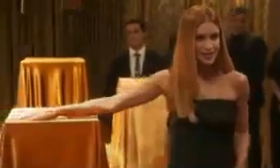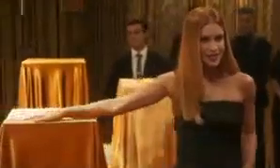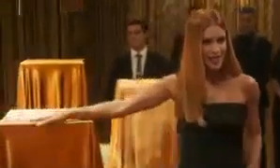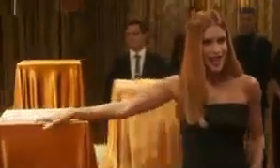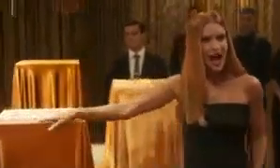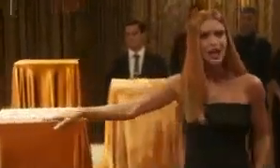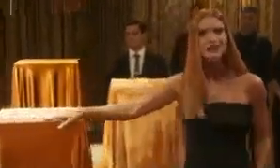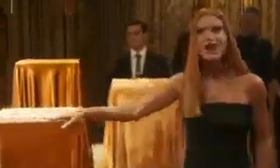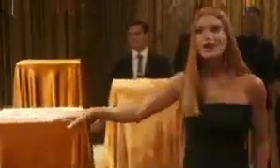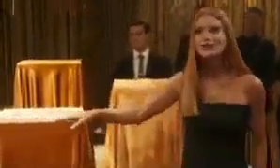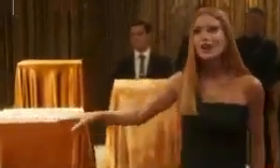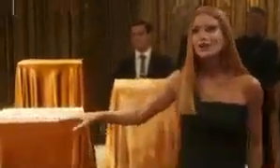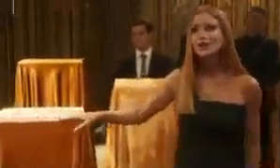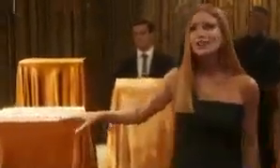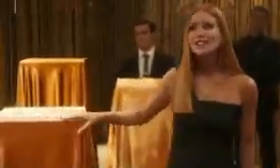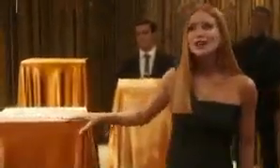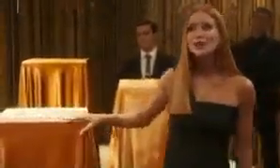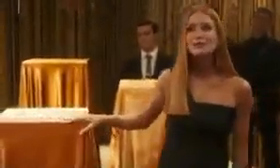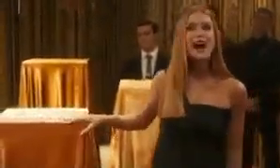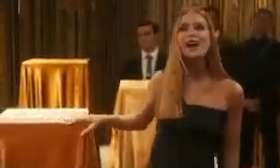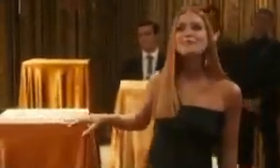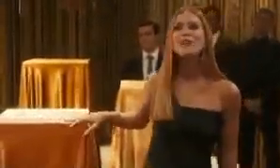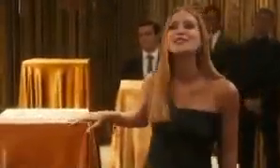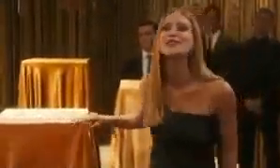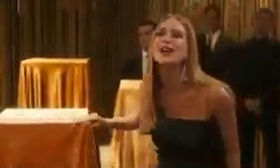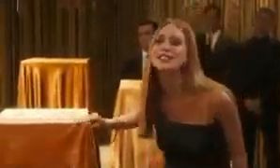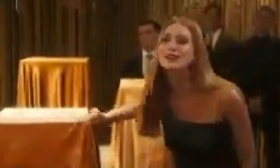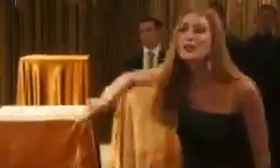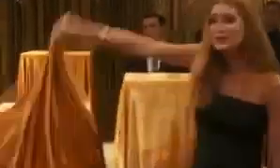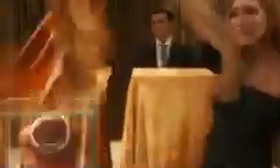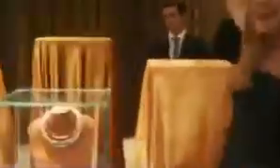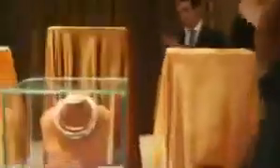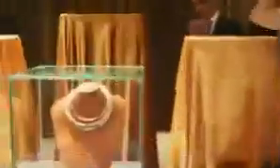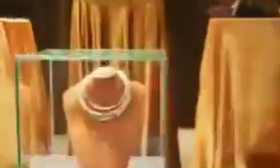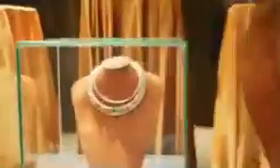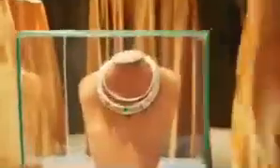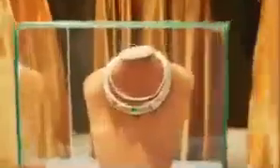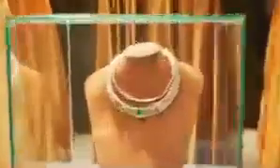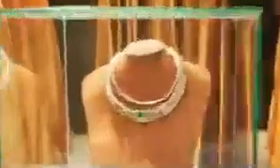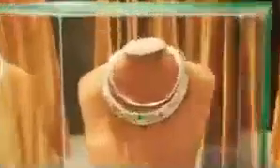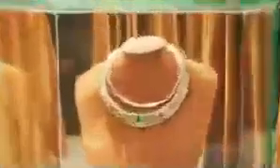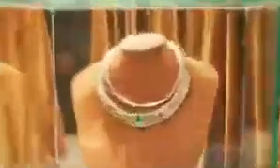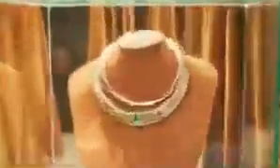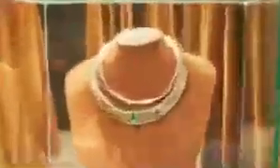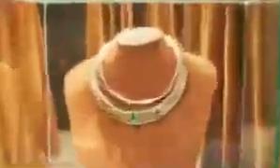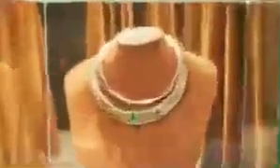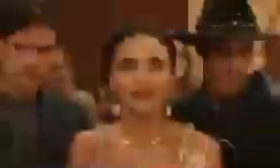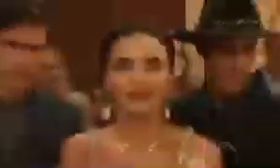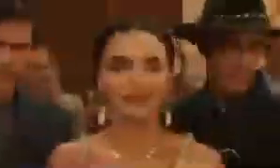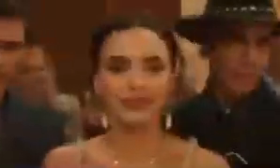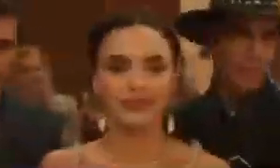vocês, a nova coleção By Preciosa Multibelo.